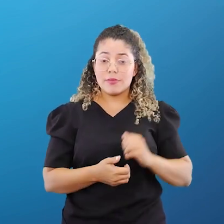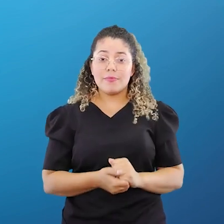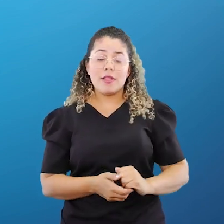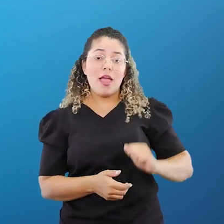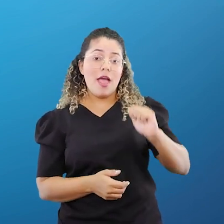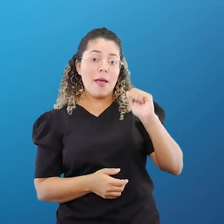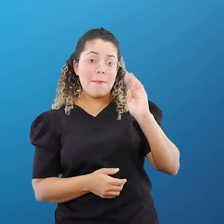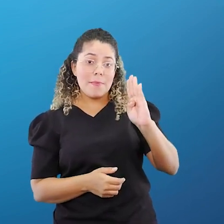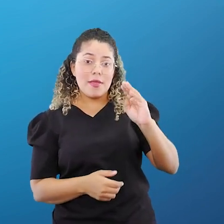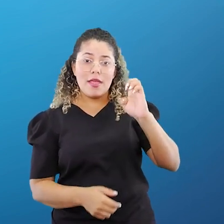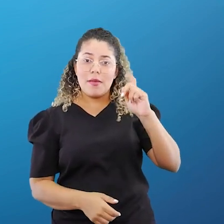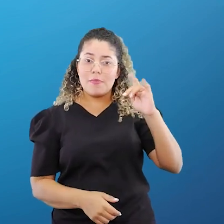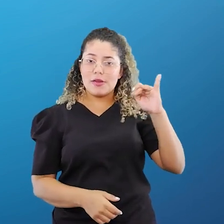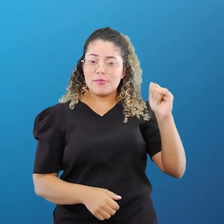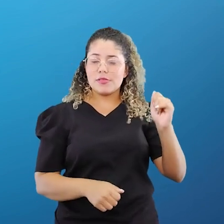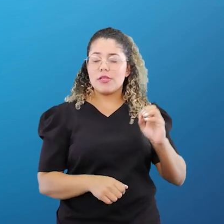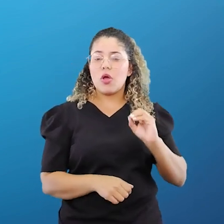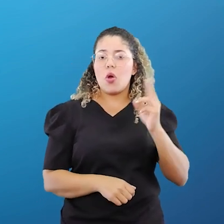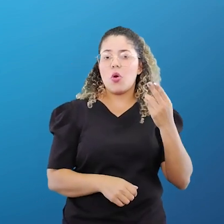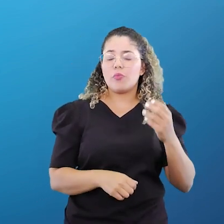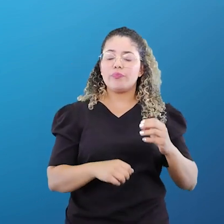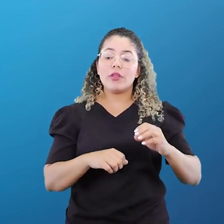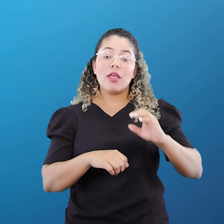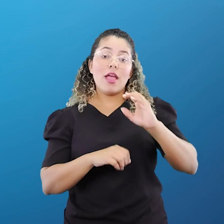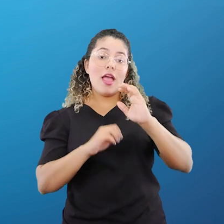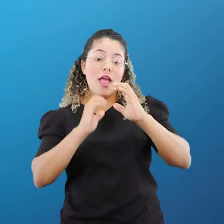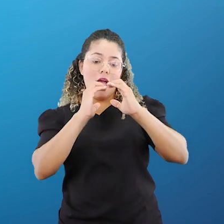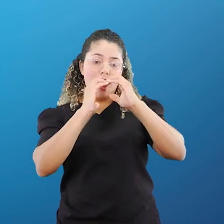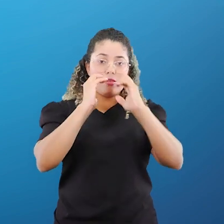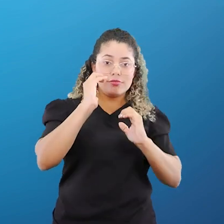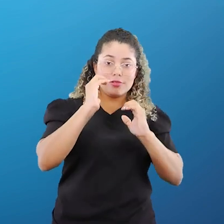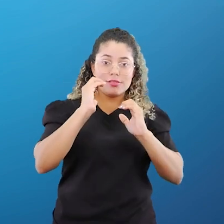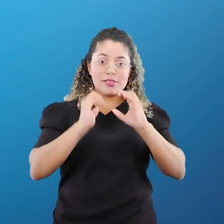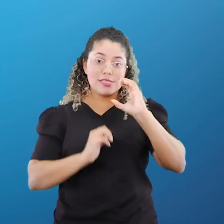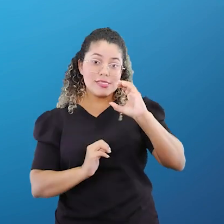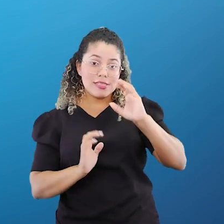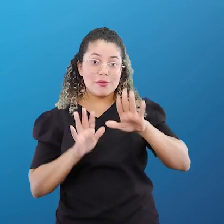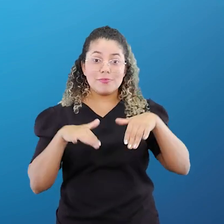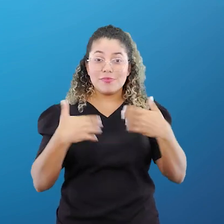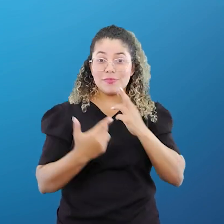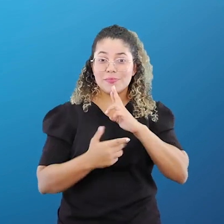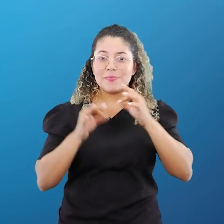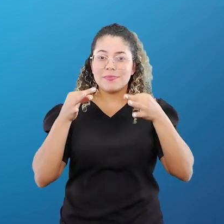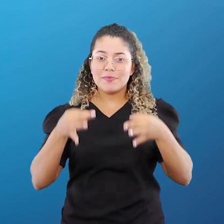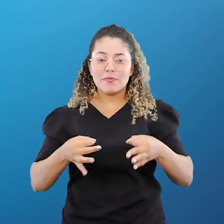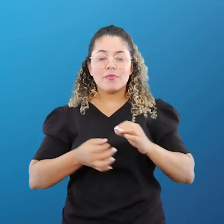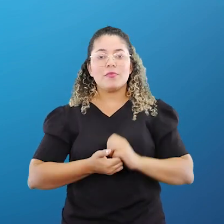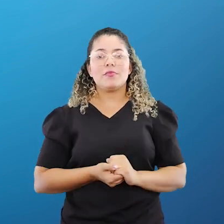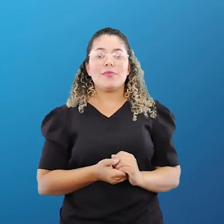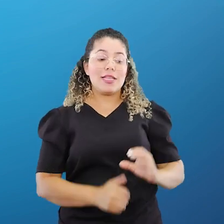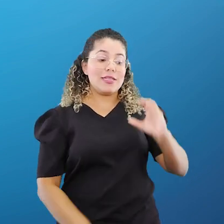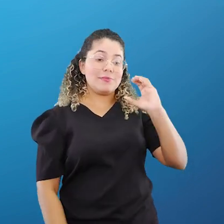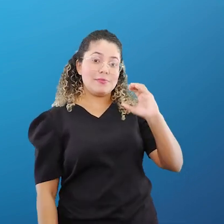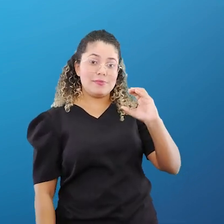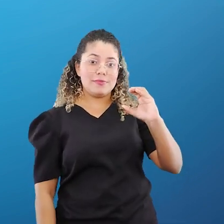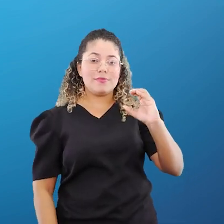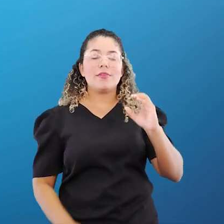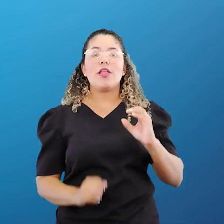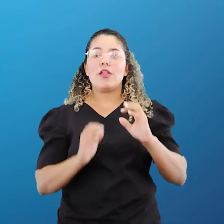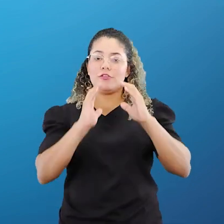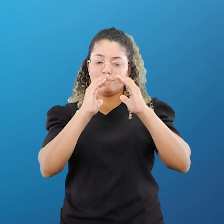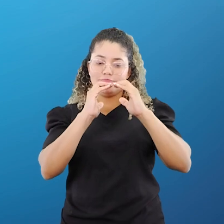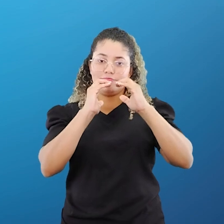B, epilepsia. Ou letra C, acidente vascular cerebral. Qual é a nossa resposta? Letra C,